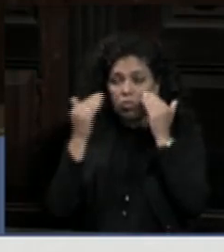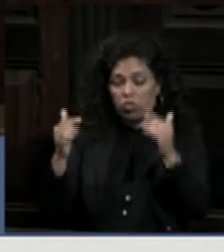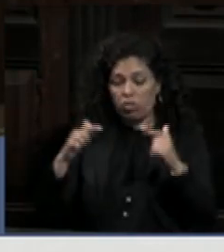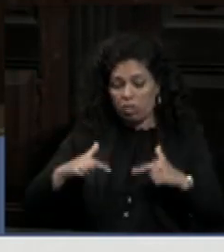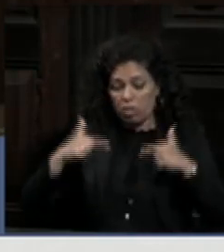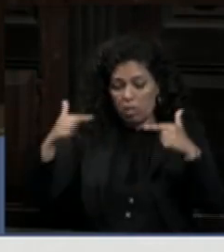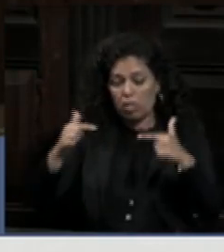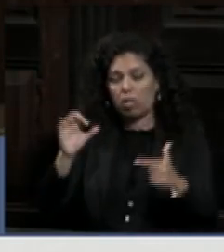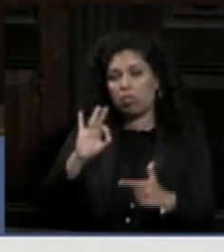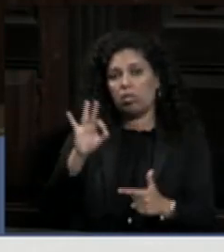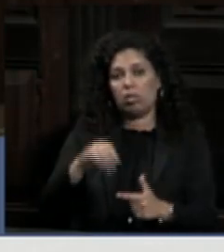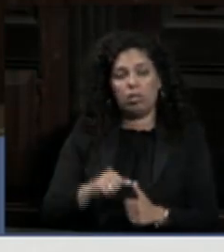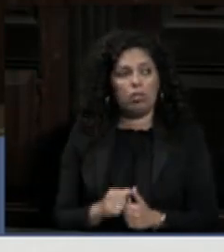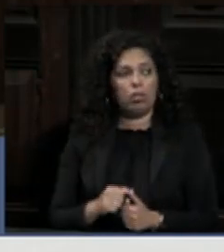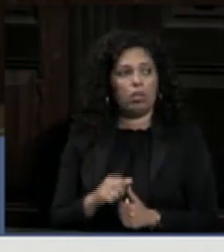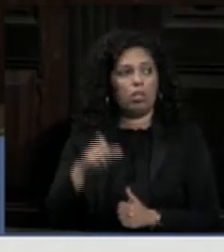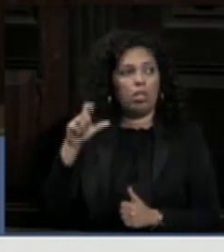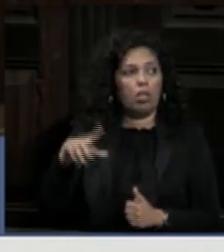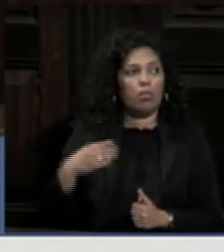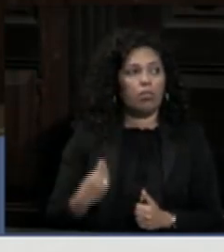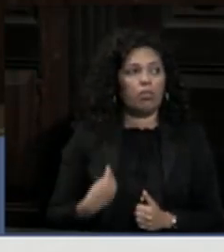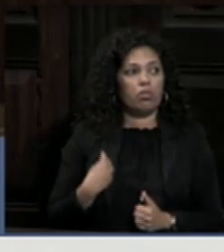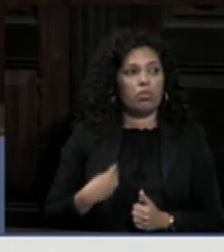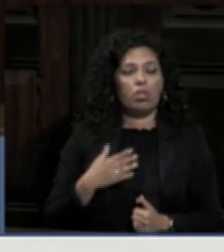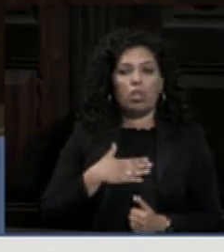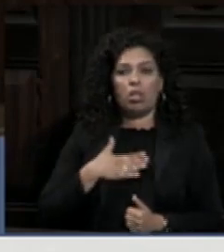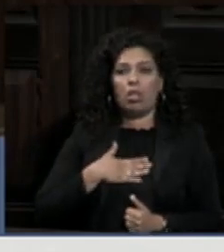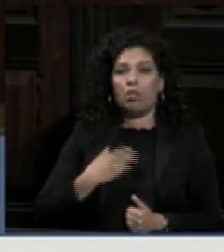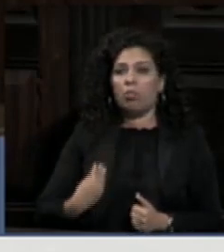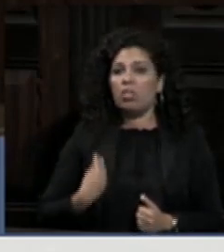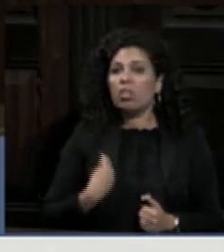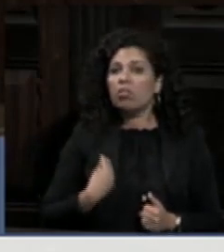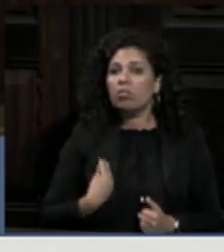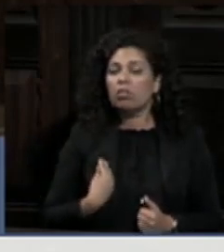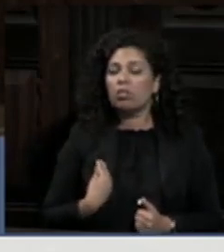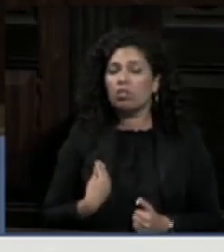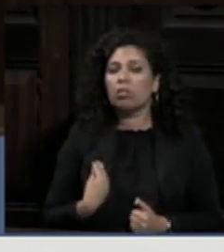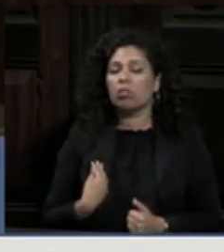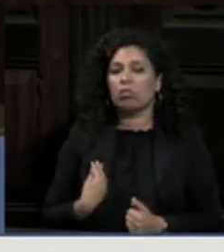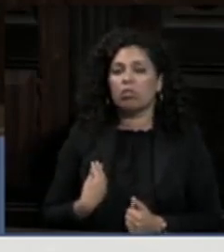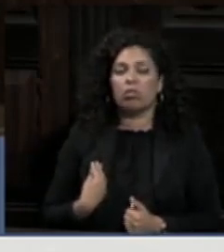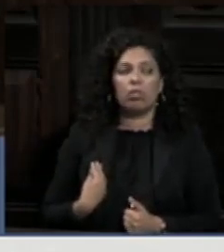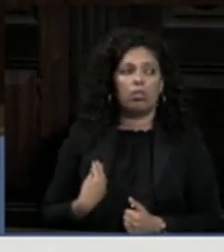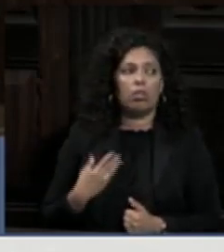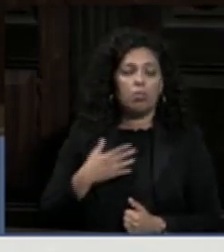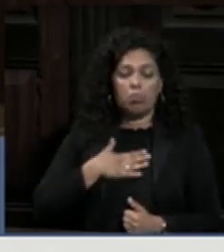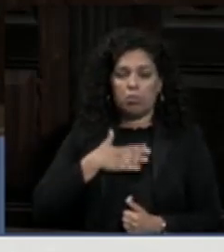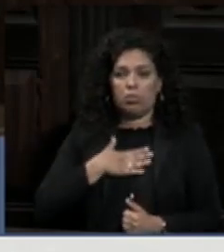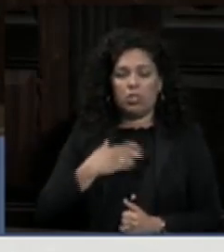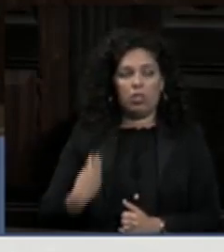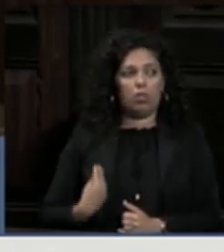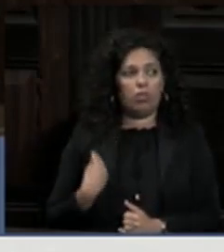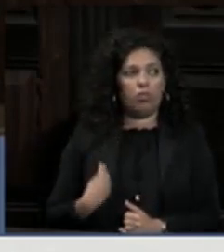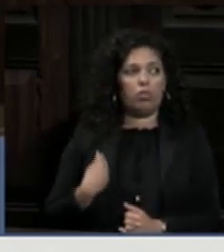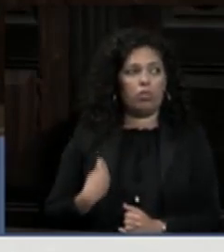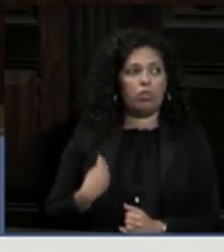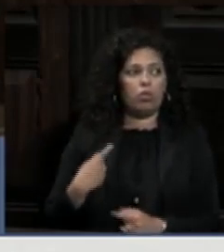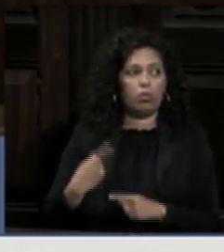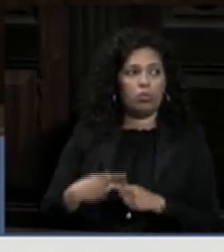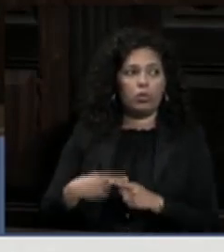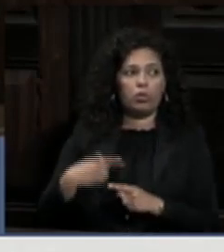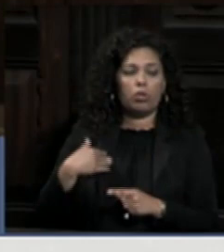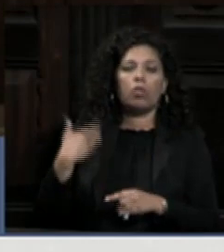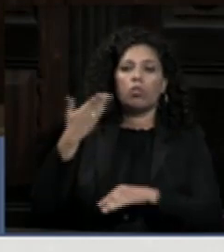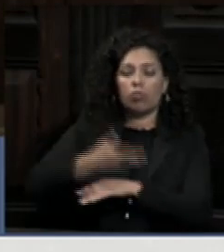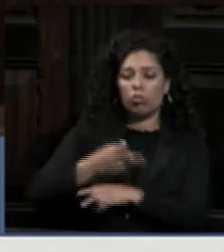por favor é vida é a minha vida que está em risco é a minha vida porque eu vou continuar entrando